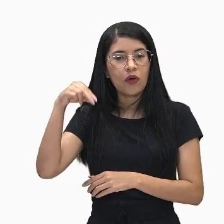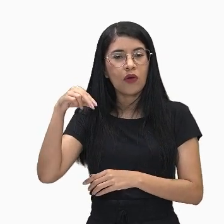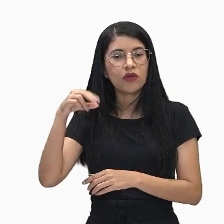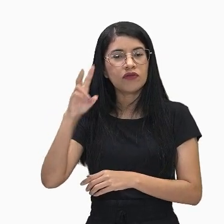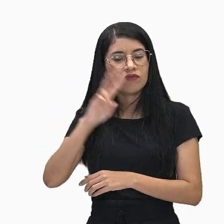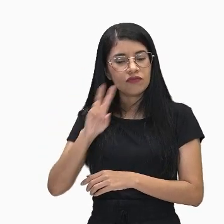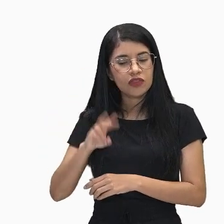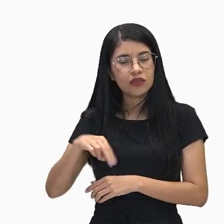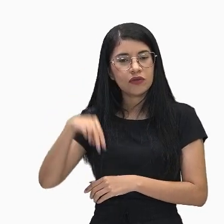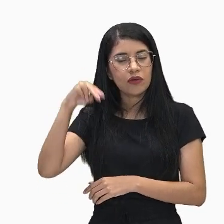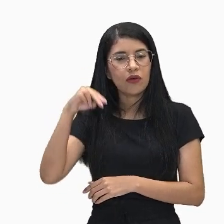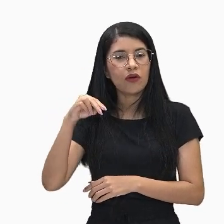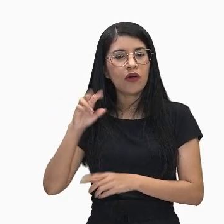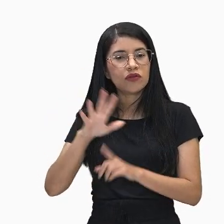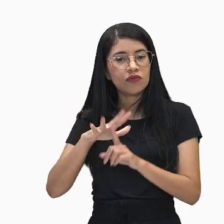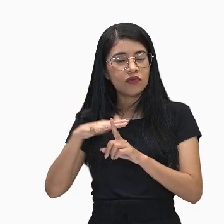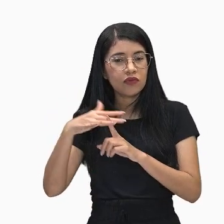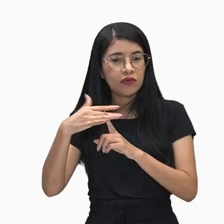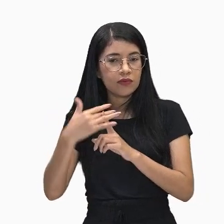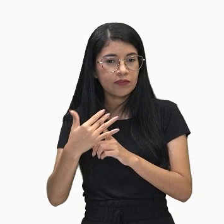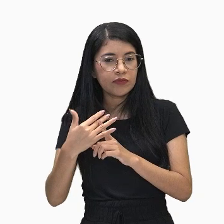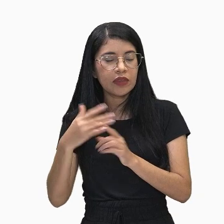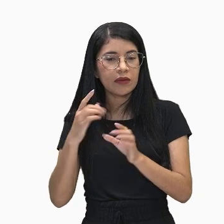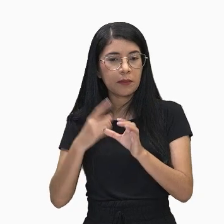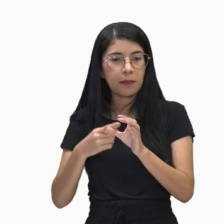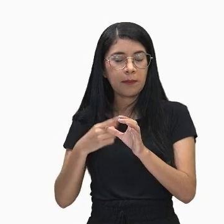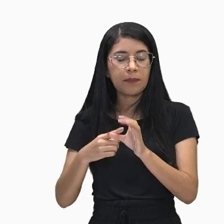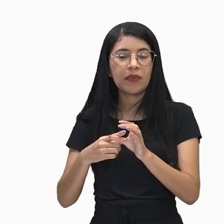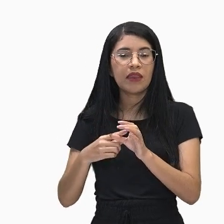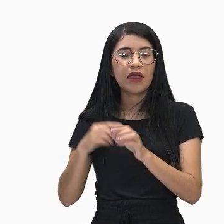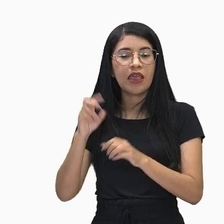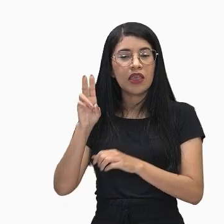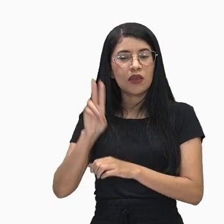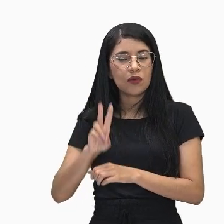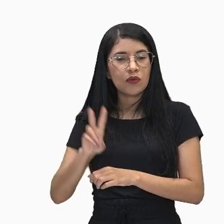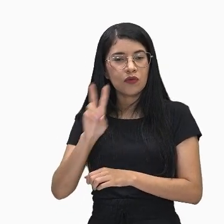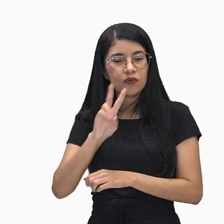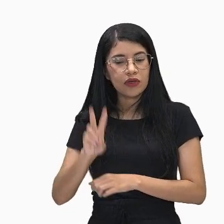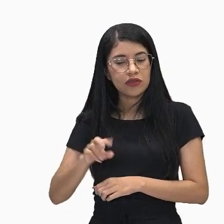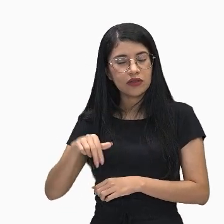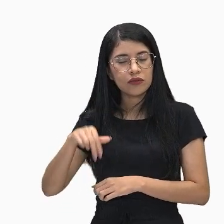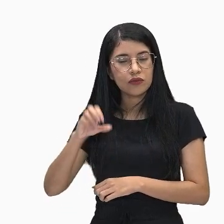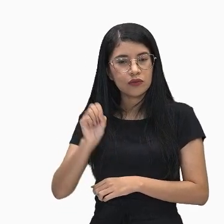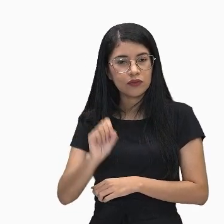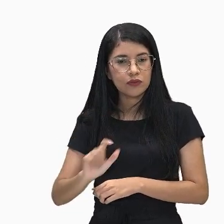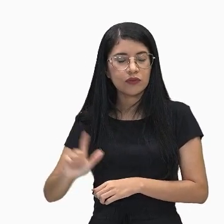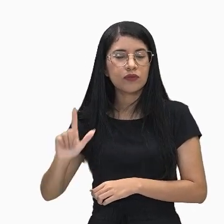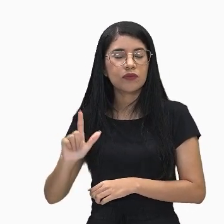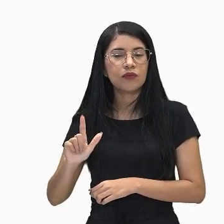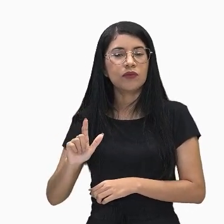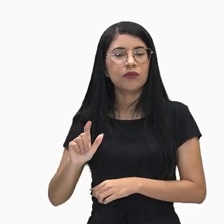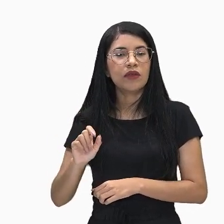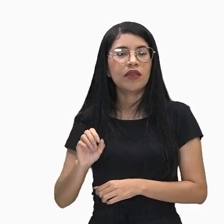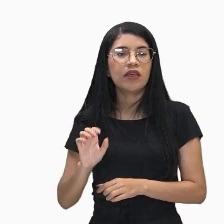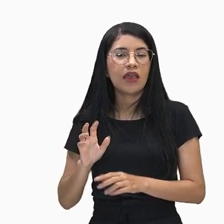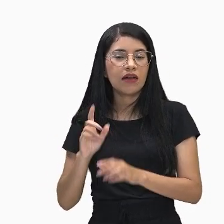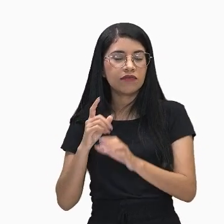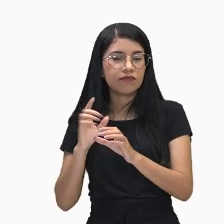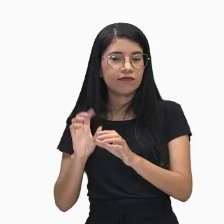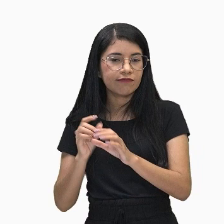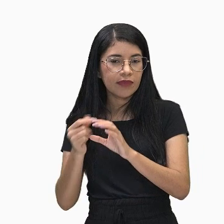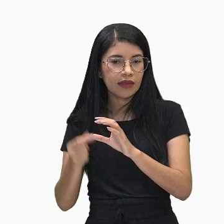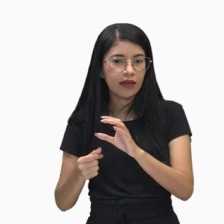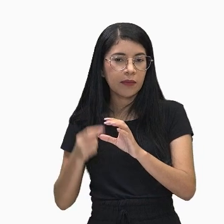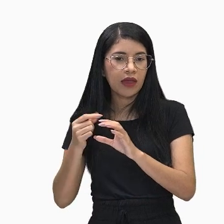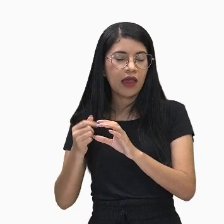governada pelos socialistas, comunistas socialistas, e o Vietnã do Sul, que adotou o sistema capitalista e